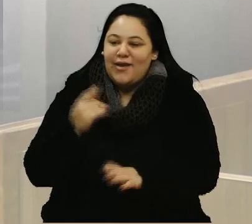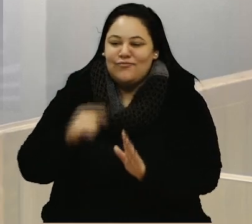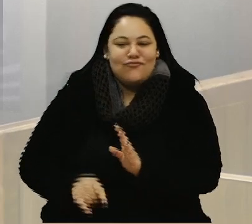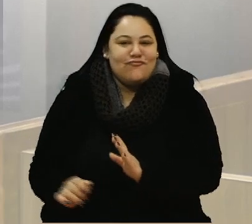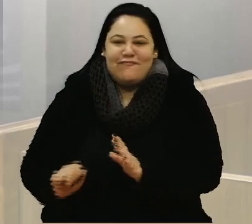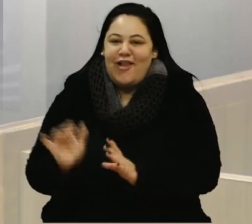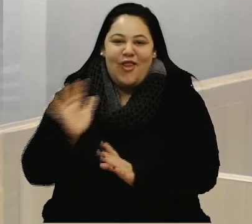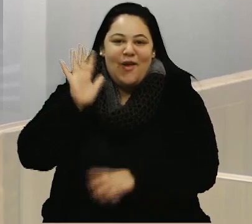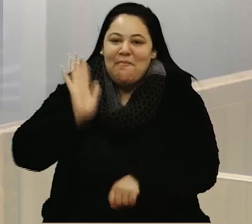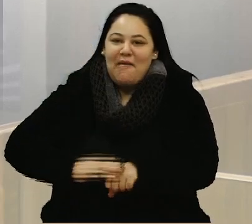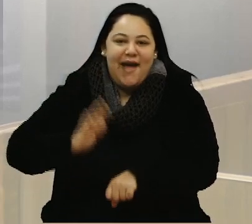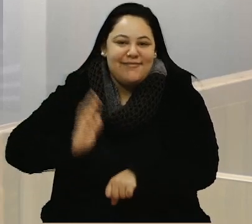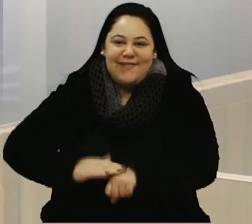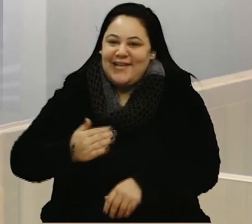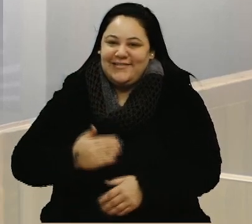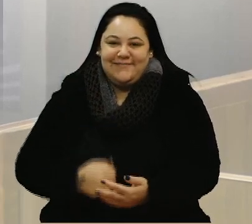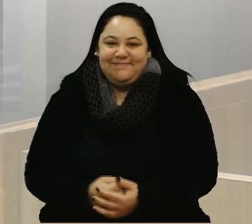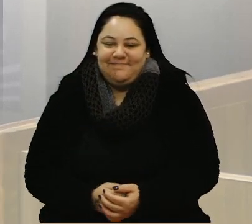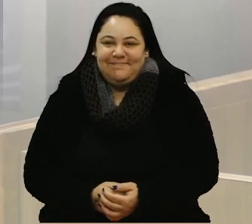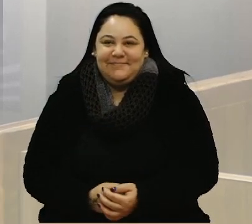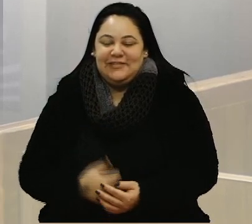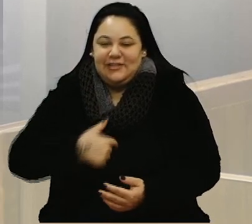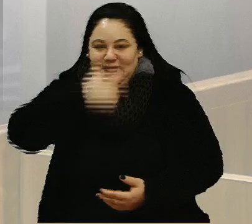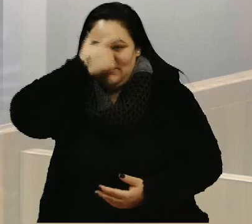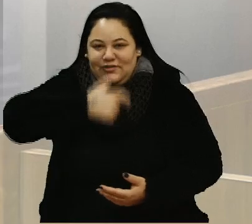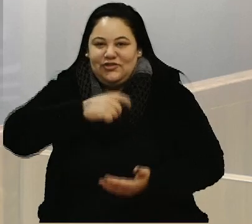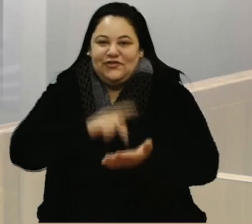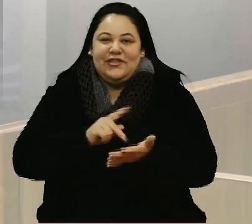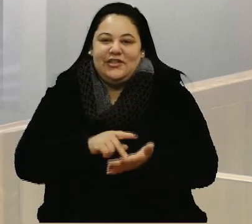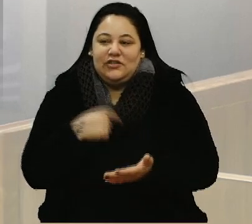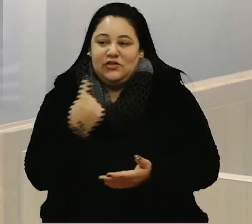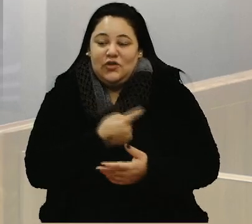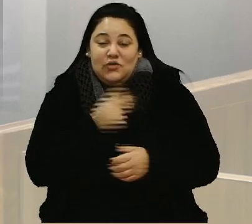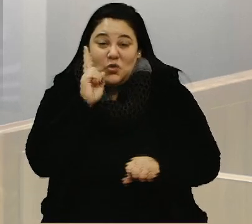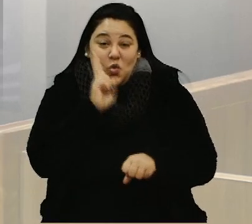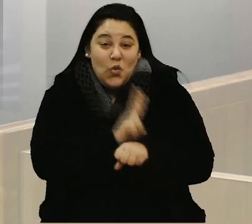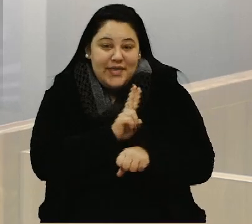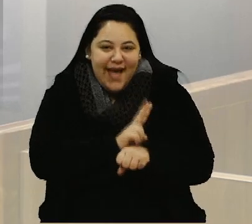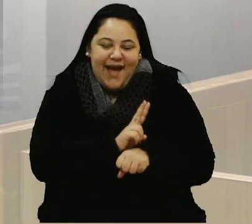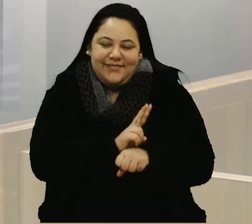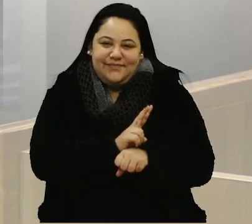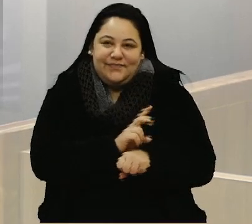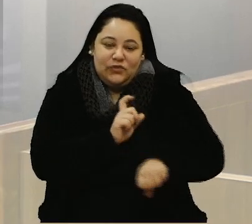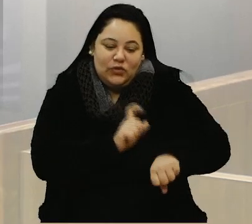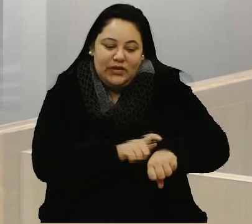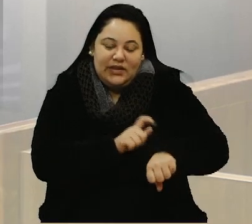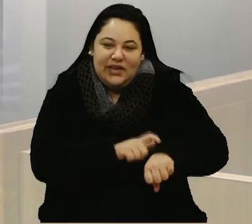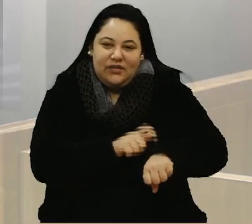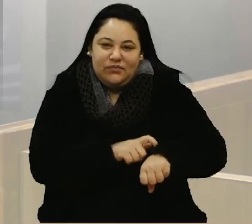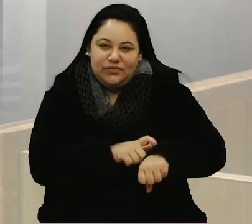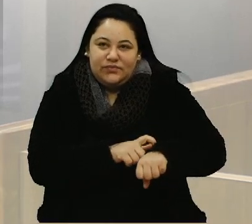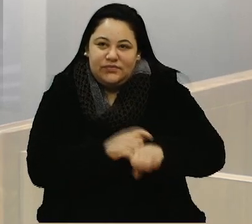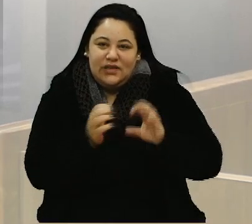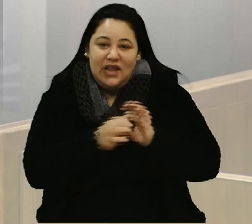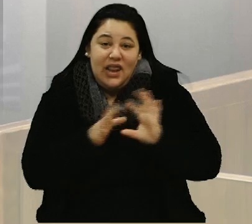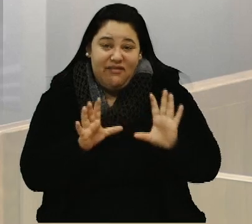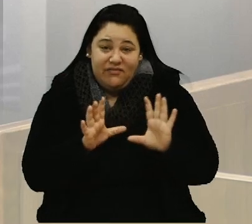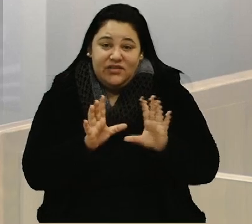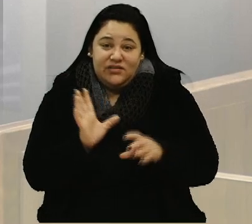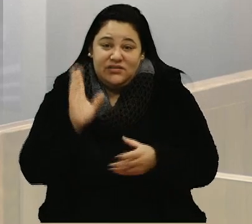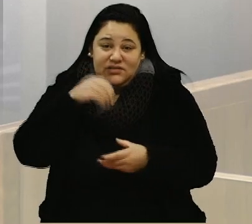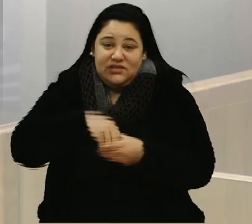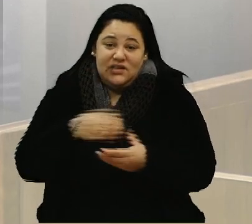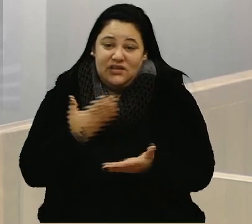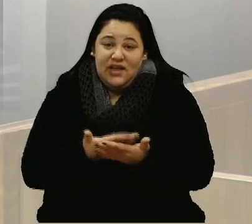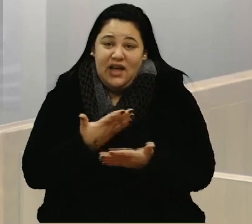disso. E eu acho que nós preservarmos isso no tempo ocioso, nas salas de aula, é uma